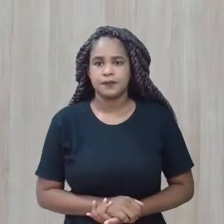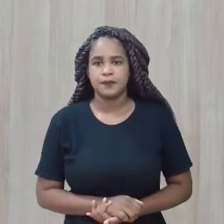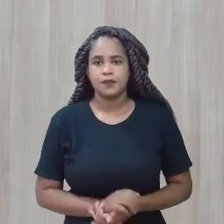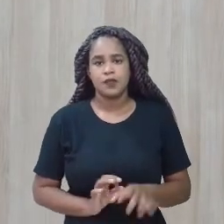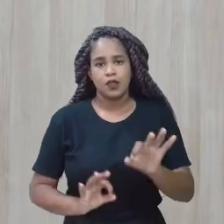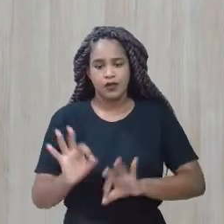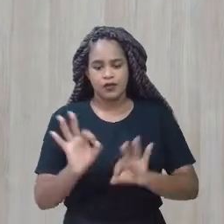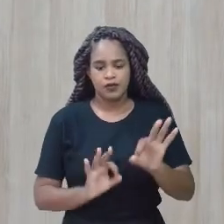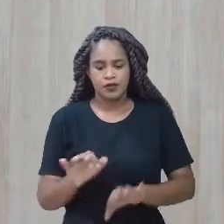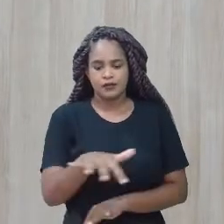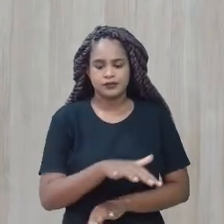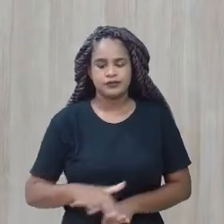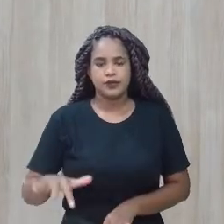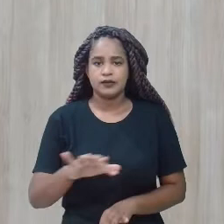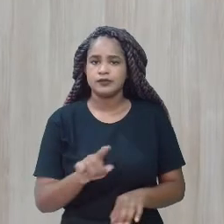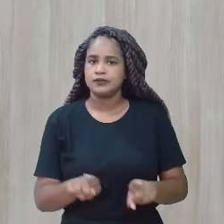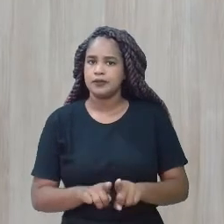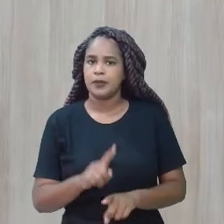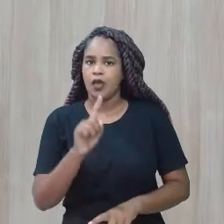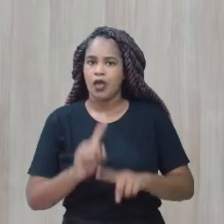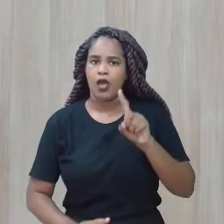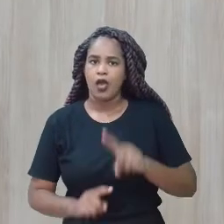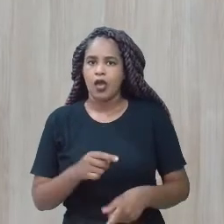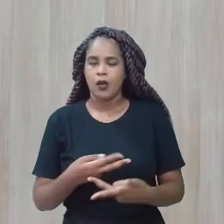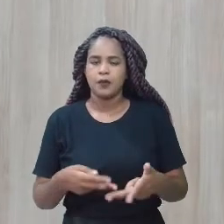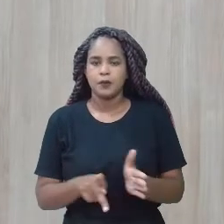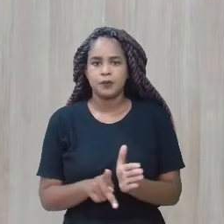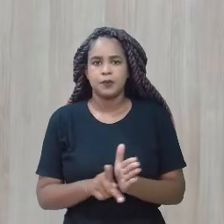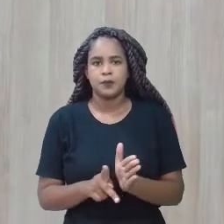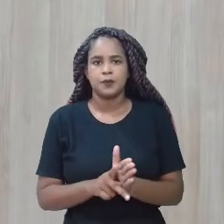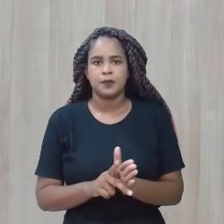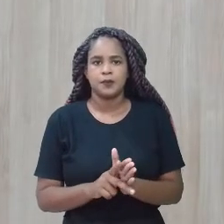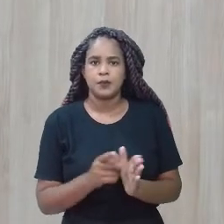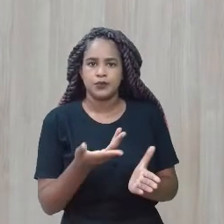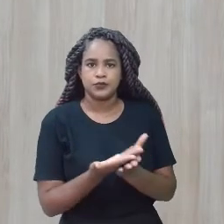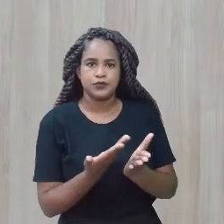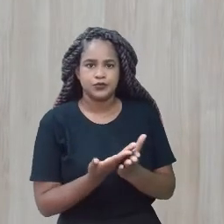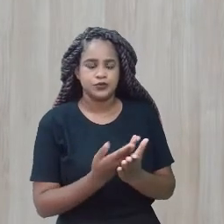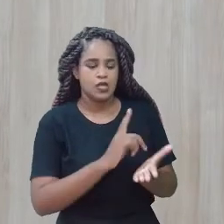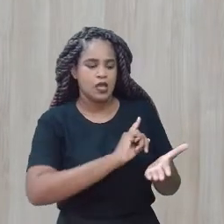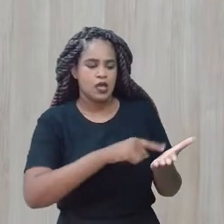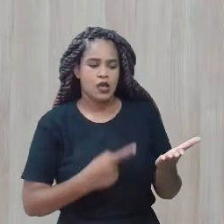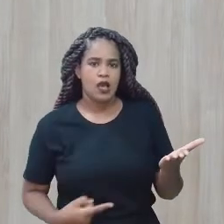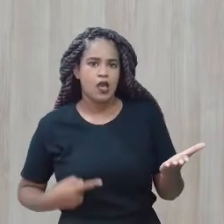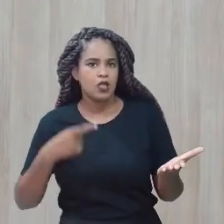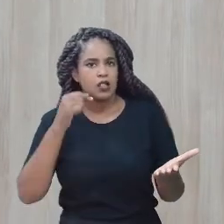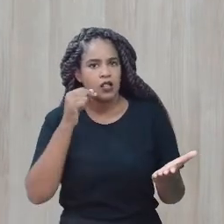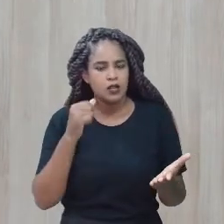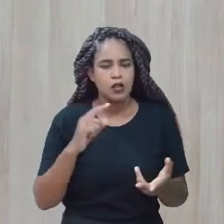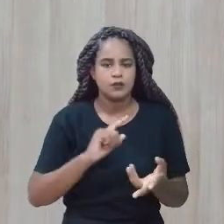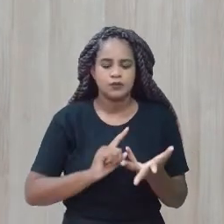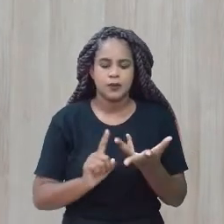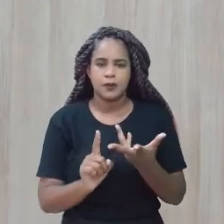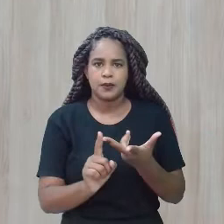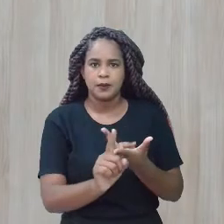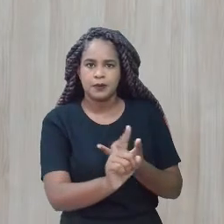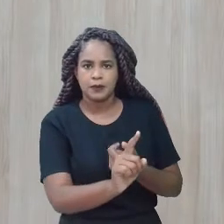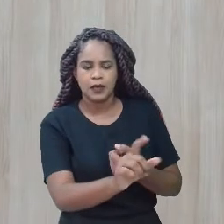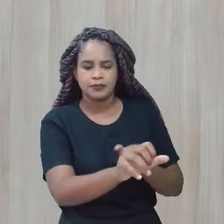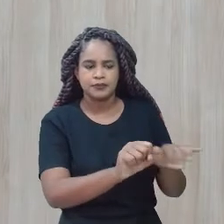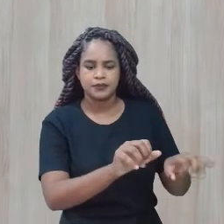o ambiente, o material que vocês têm aí em casa, que é o caderno, o estojo de lápis,